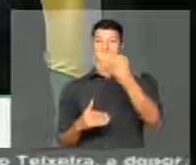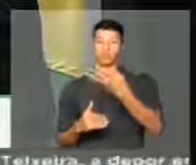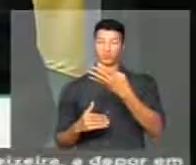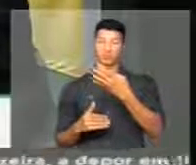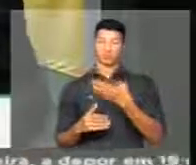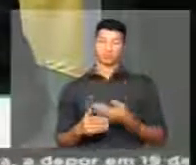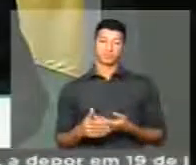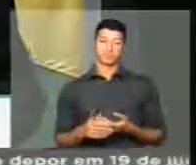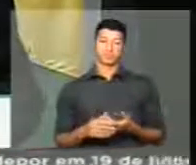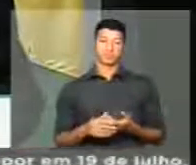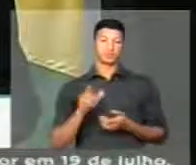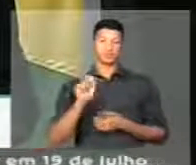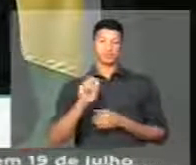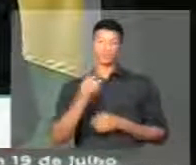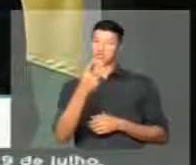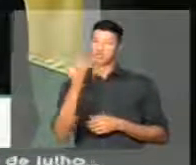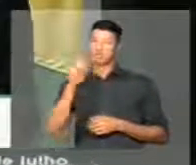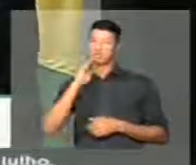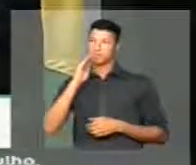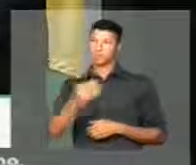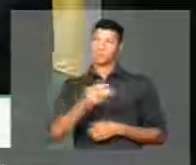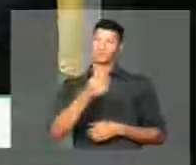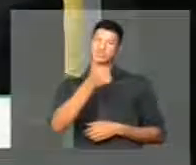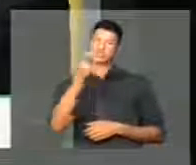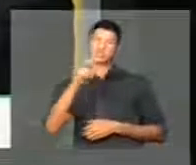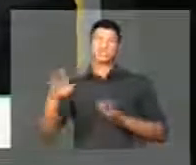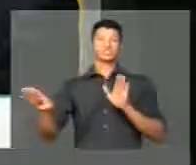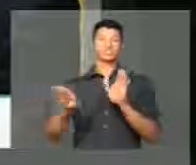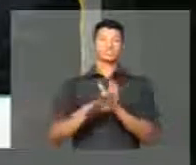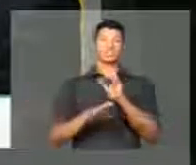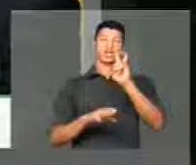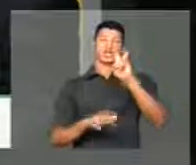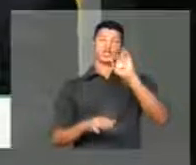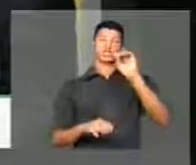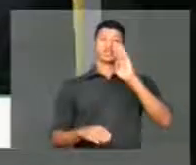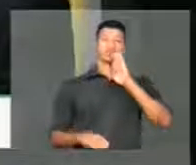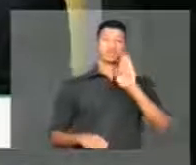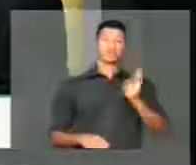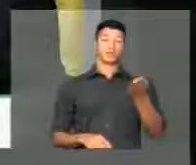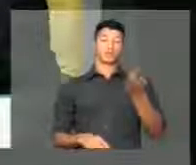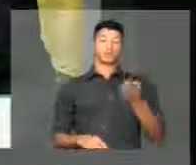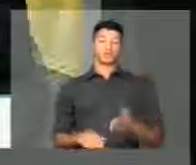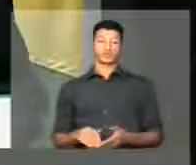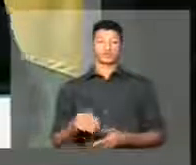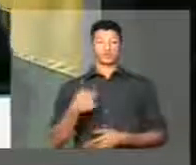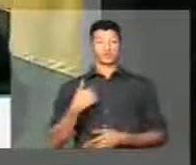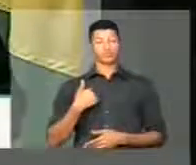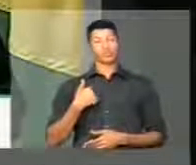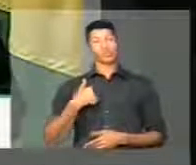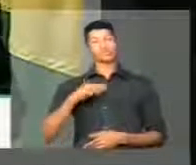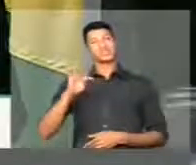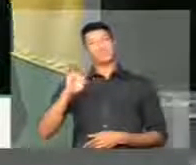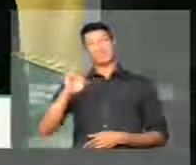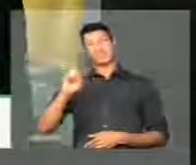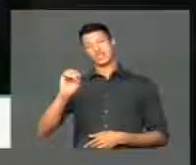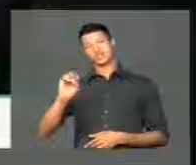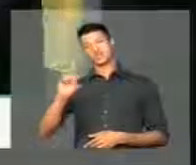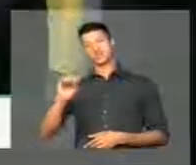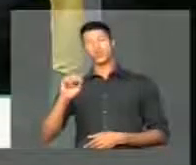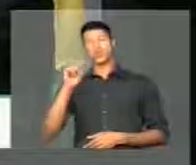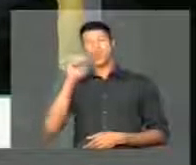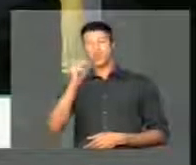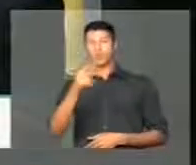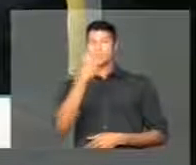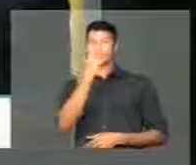2014, que com 30 bilhões de 15 chega a 500 bilhões do Tesouro. São